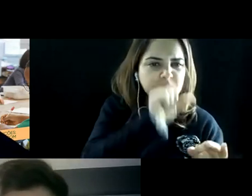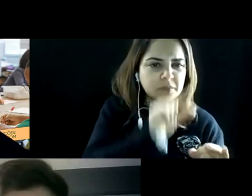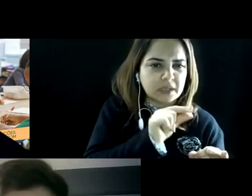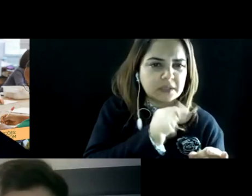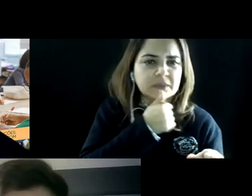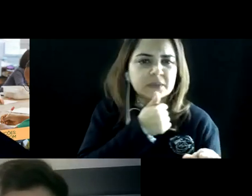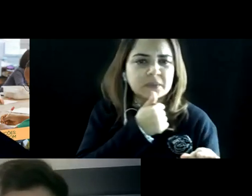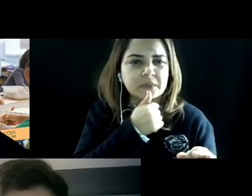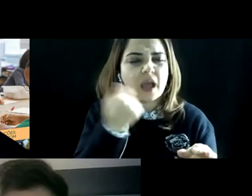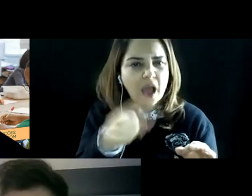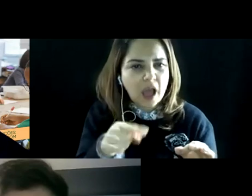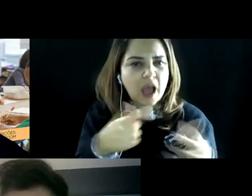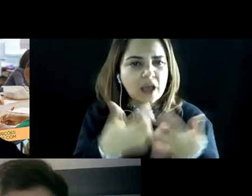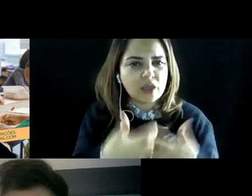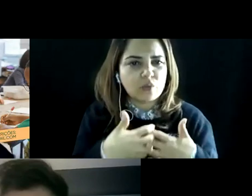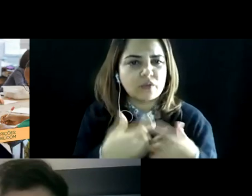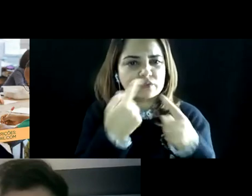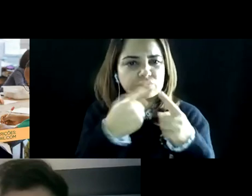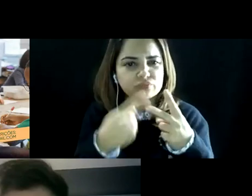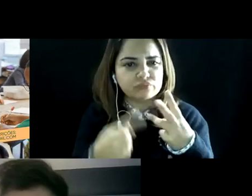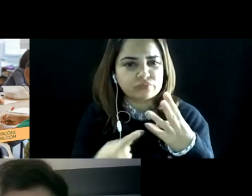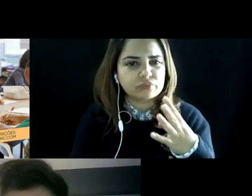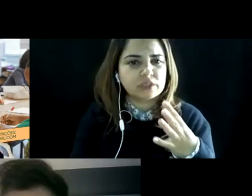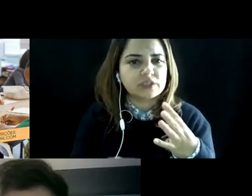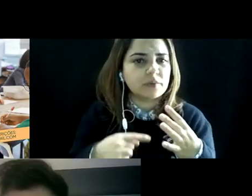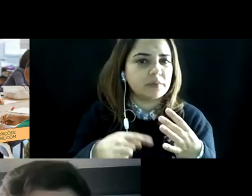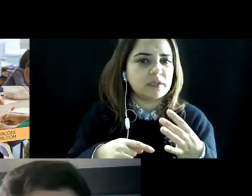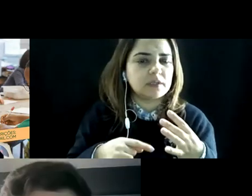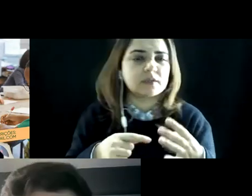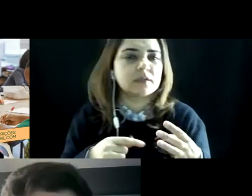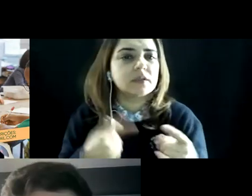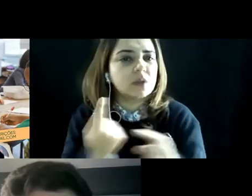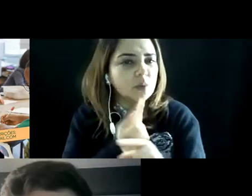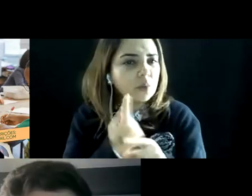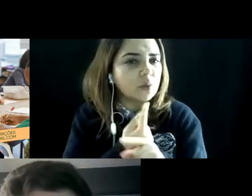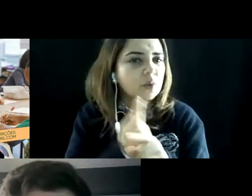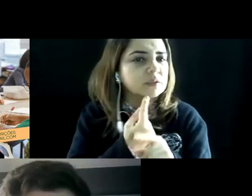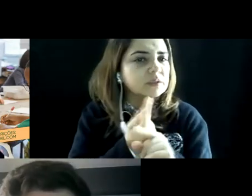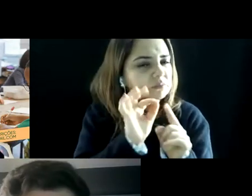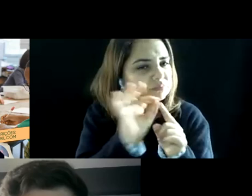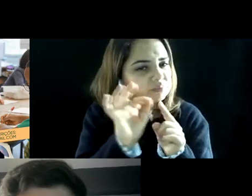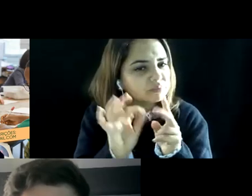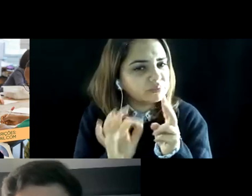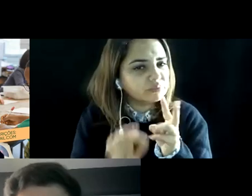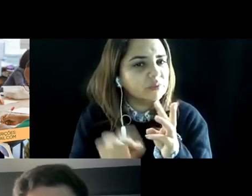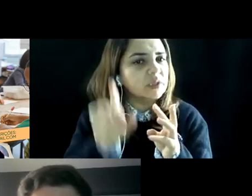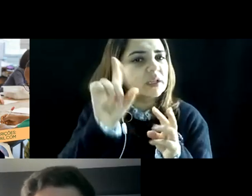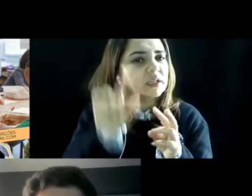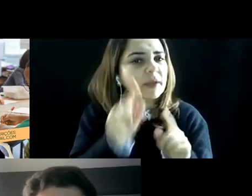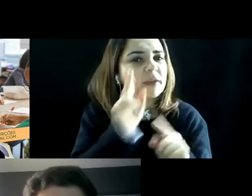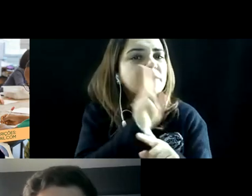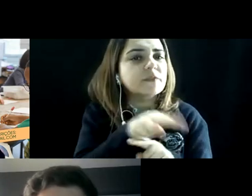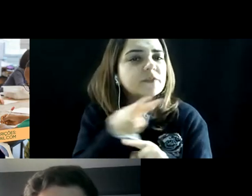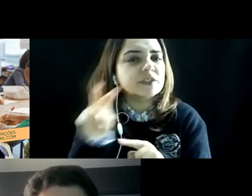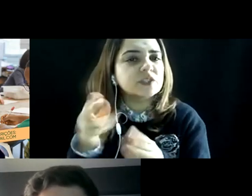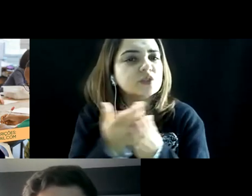Há aqui um conjunto de perguntas que devem ser colocadas desse ponto de vista, e mesmo em relação às próprias visitas de estudo que são feitas,